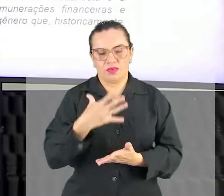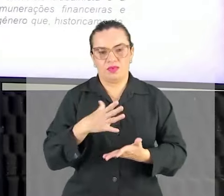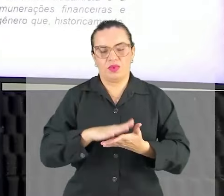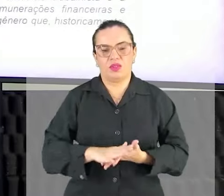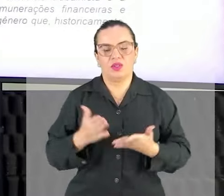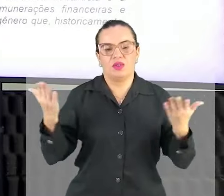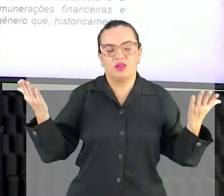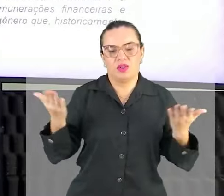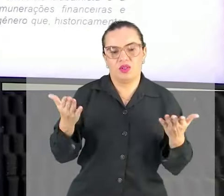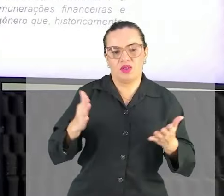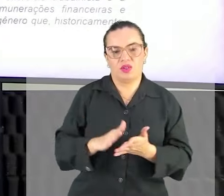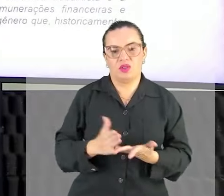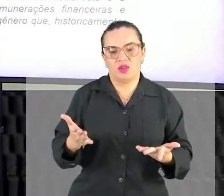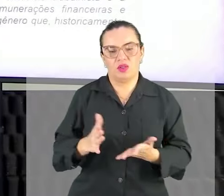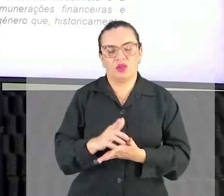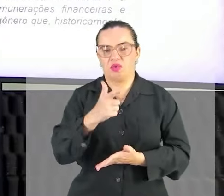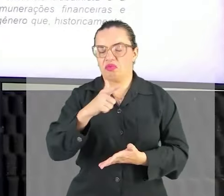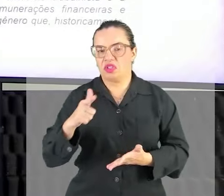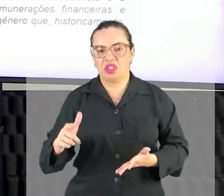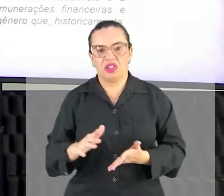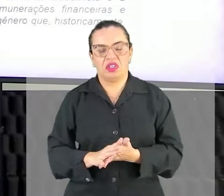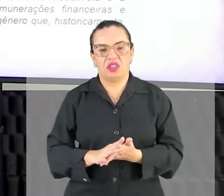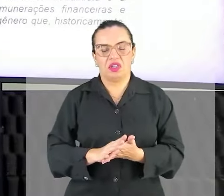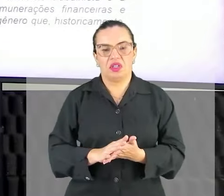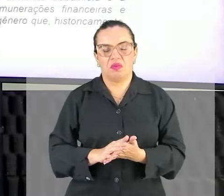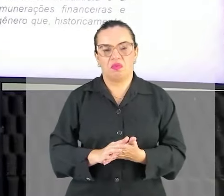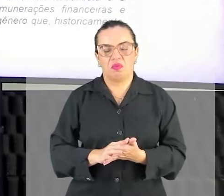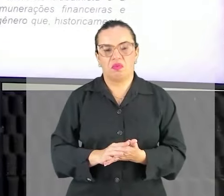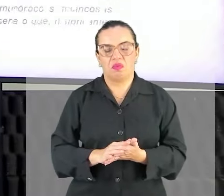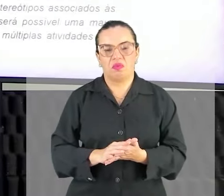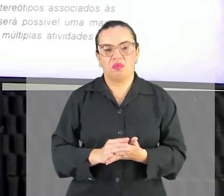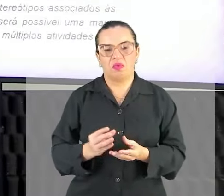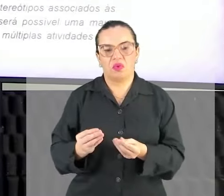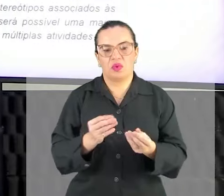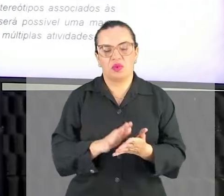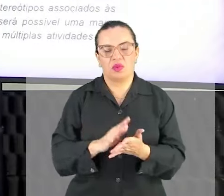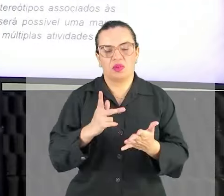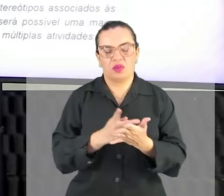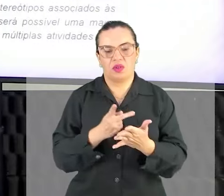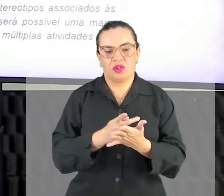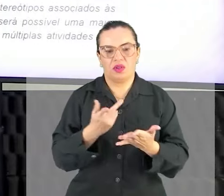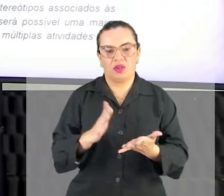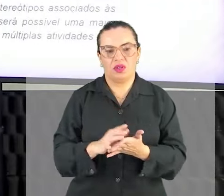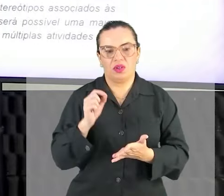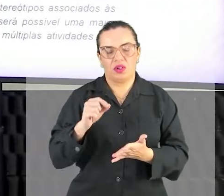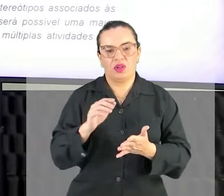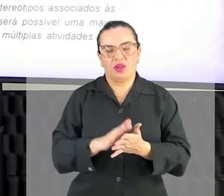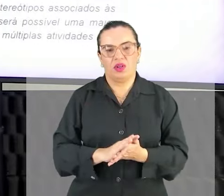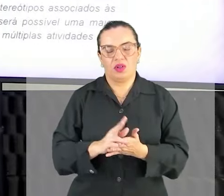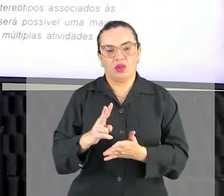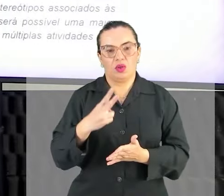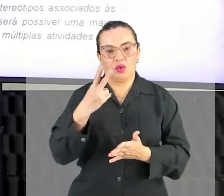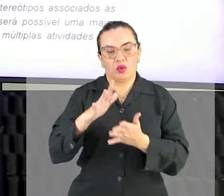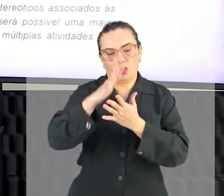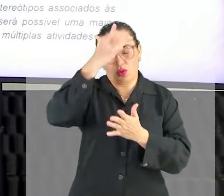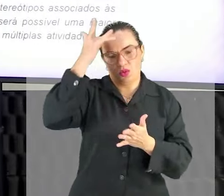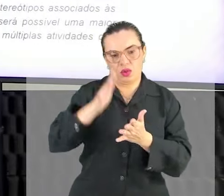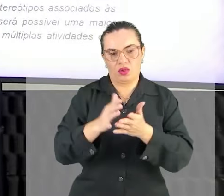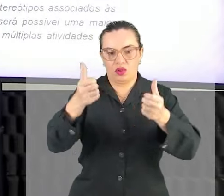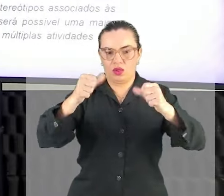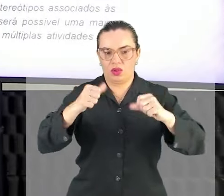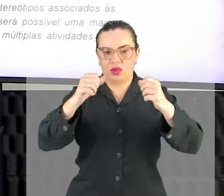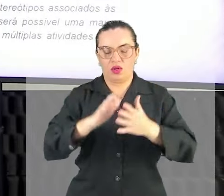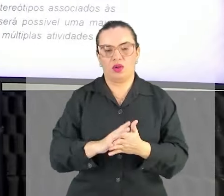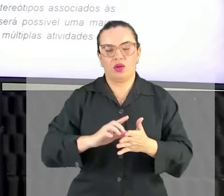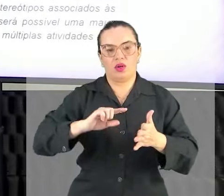até agora não tem tantos erros, e o fato de ela ter tirado 1.000 é porque 2 pessoas avaliaram, né, como 1.000,